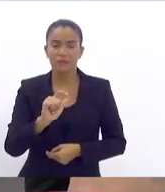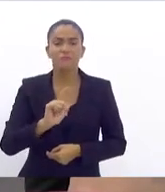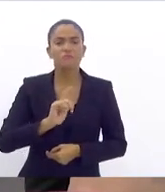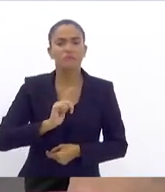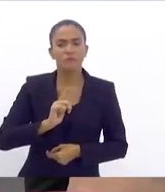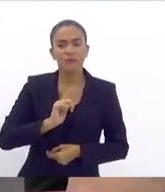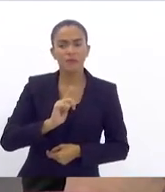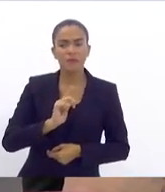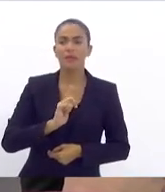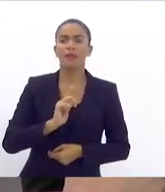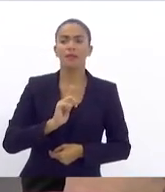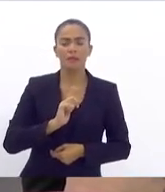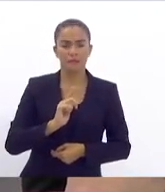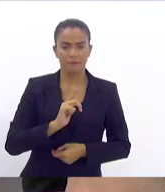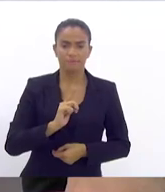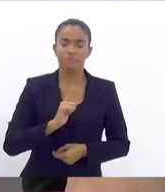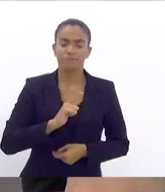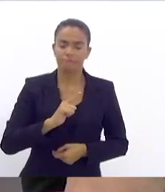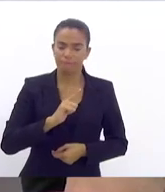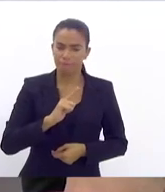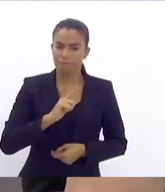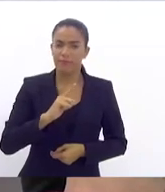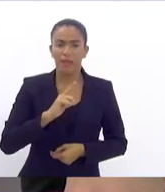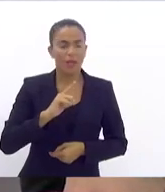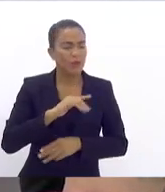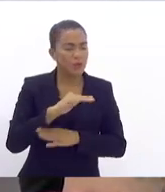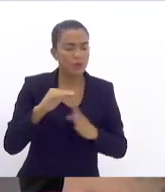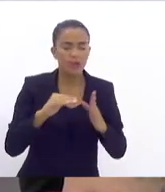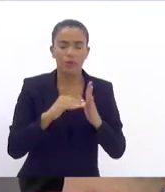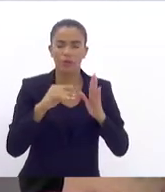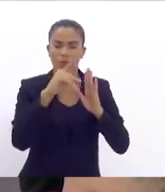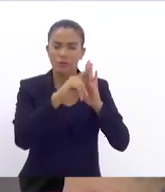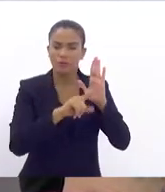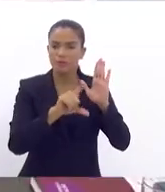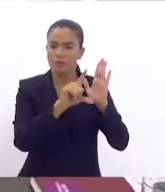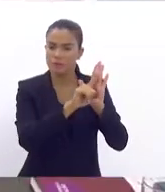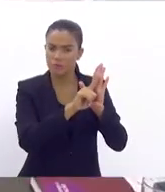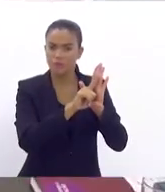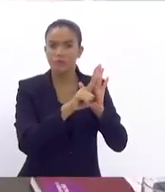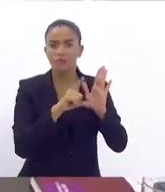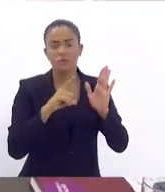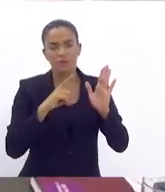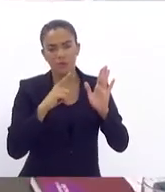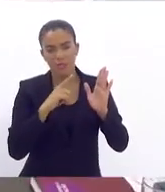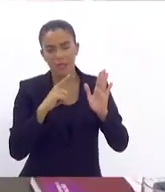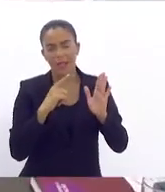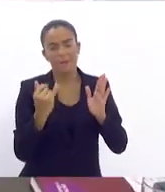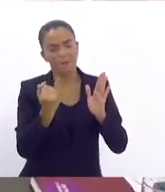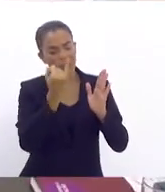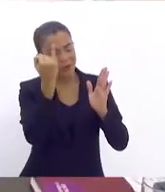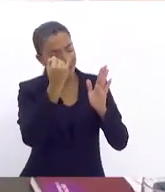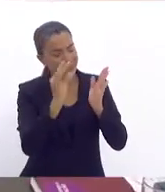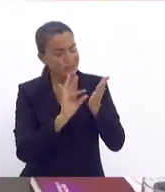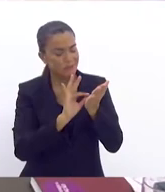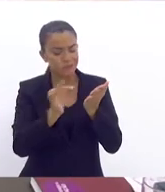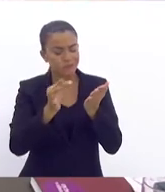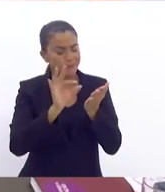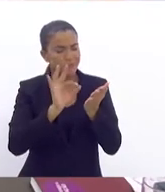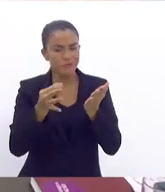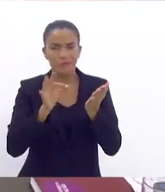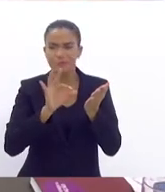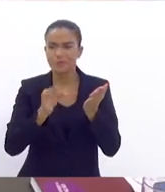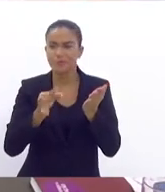Existe, né, por óbvio, todos os projetos aqui pautados são de suma importância, da mesma